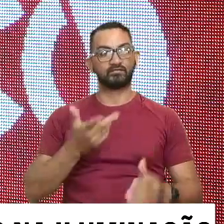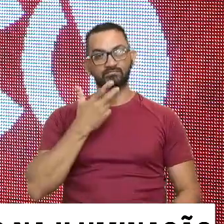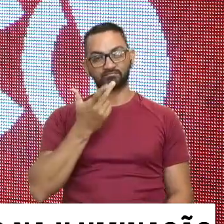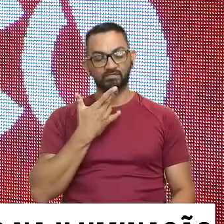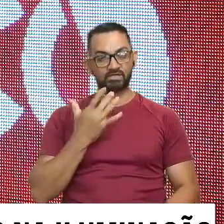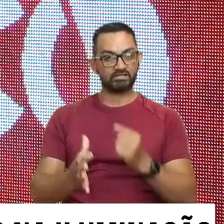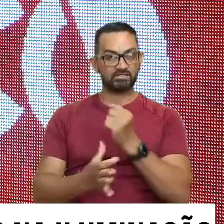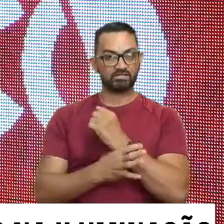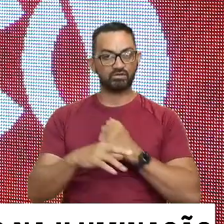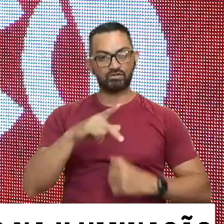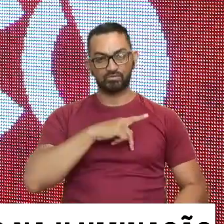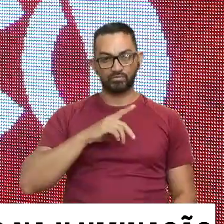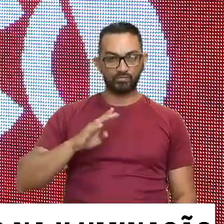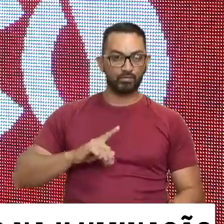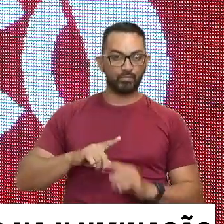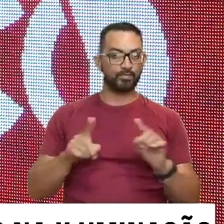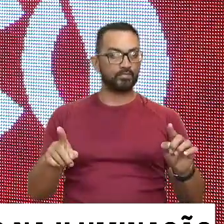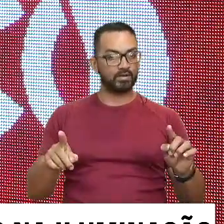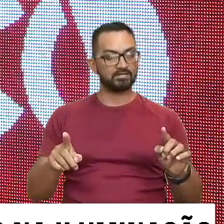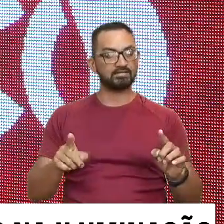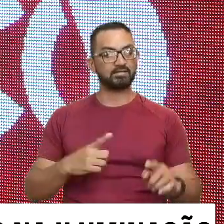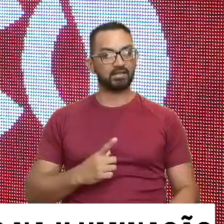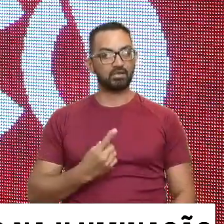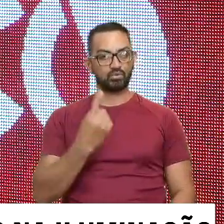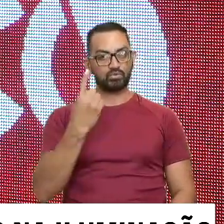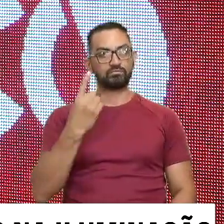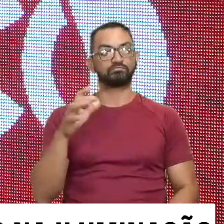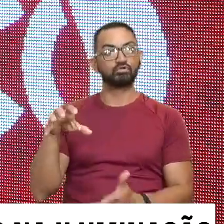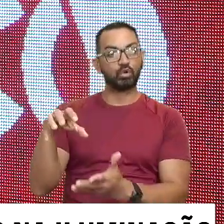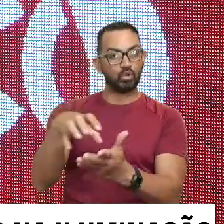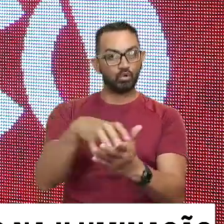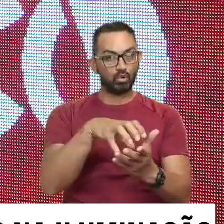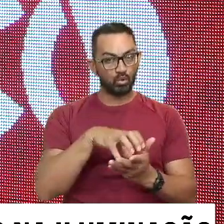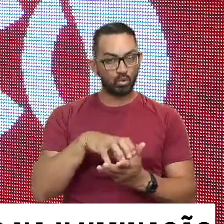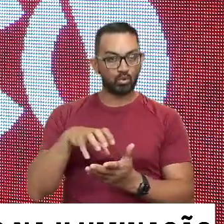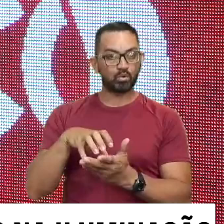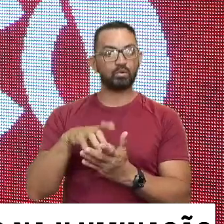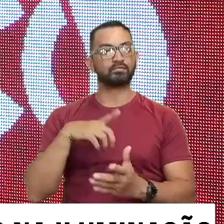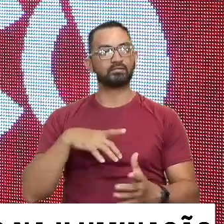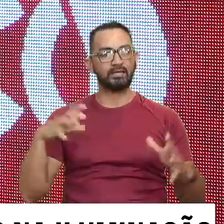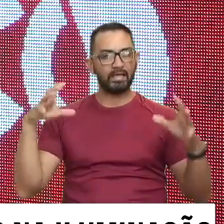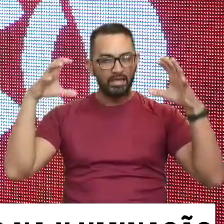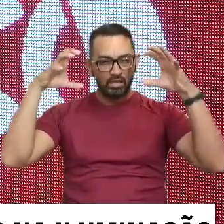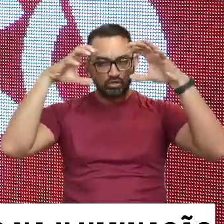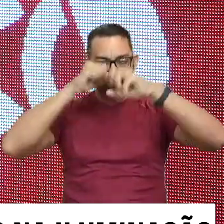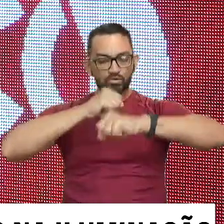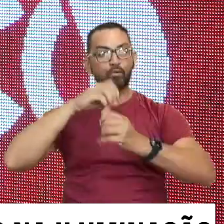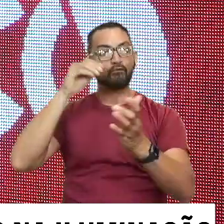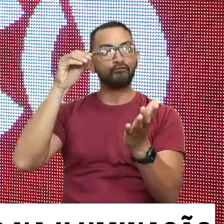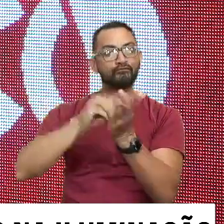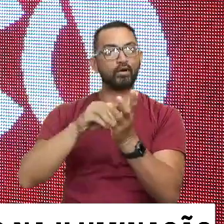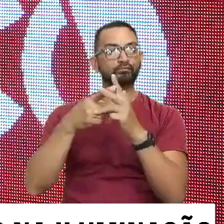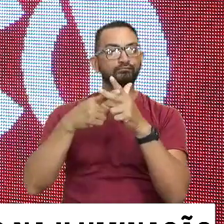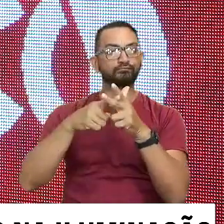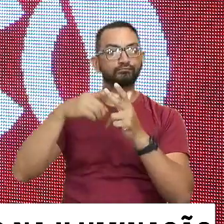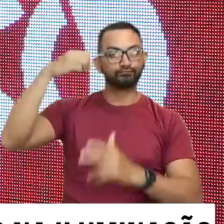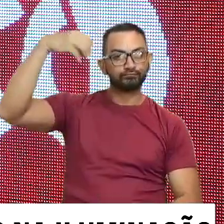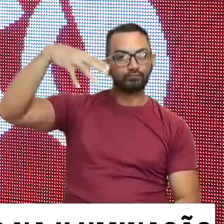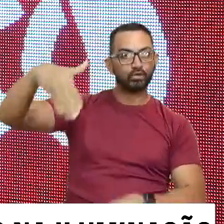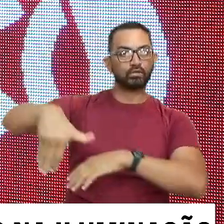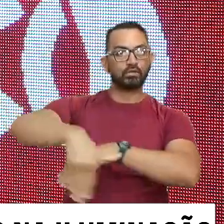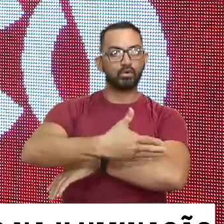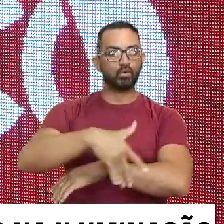que a gente segue falando sobre segurança pública, mas com um agravante. Os locais que estão em plena escuridão por falta de